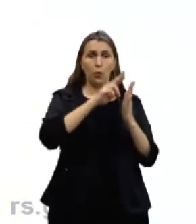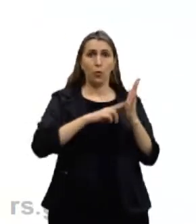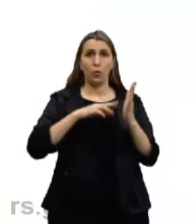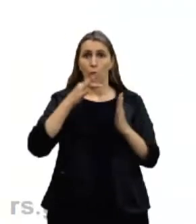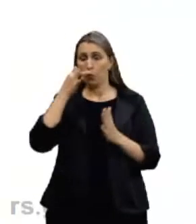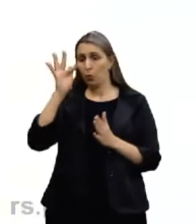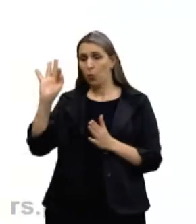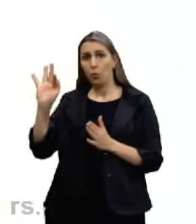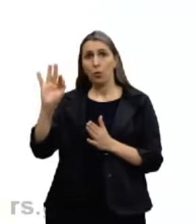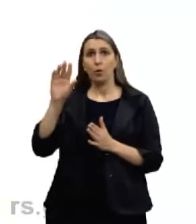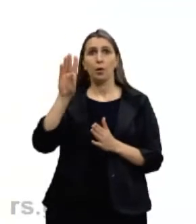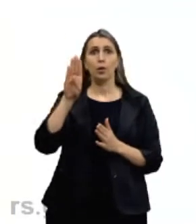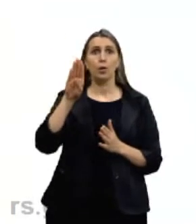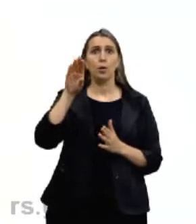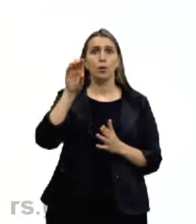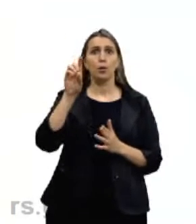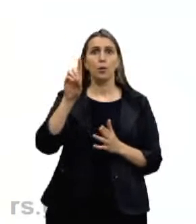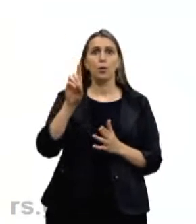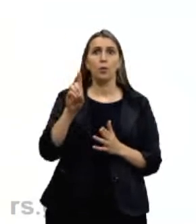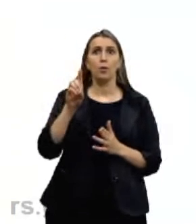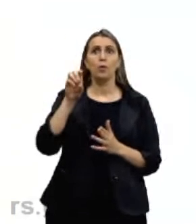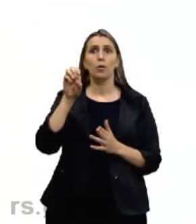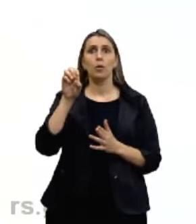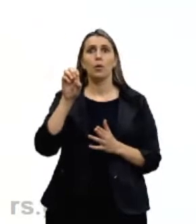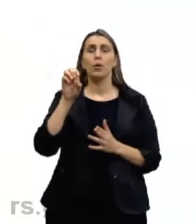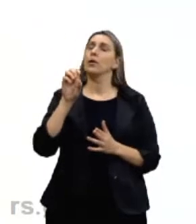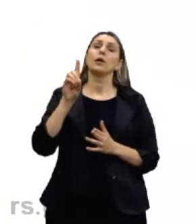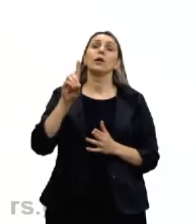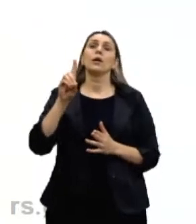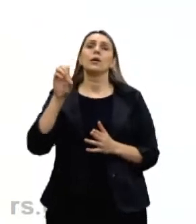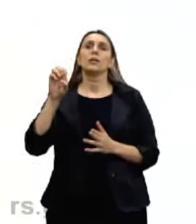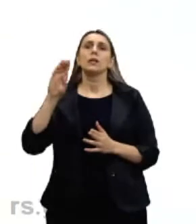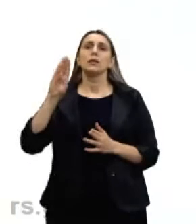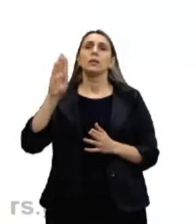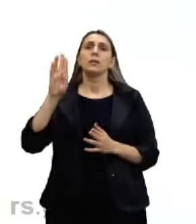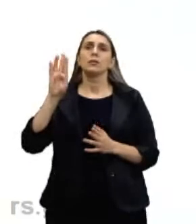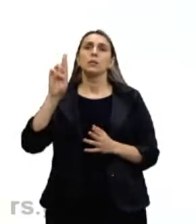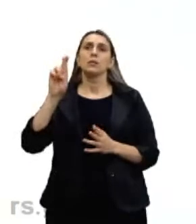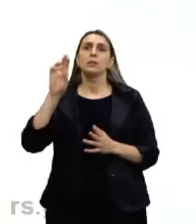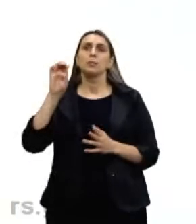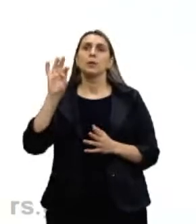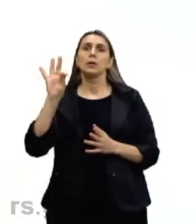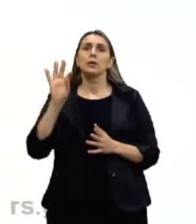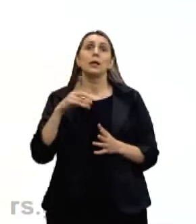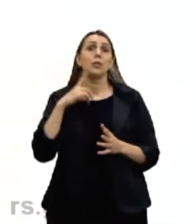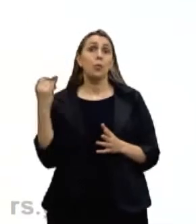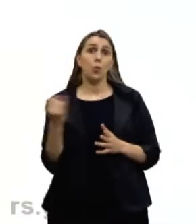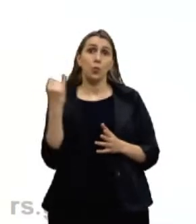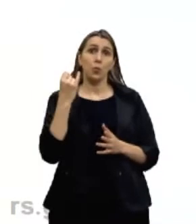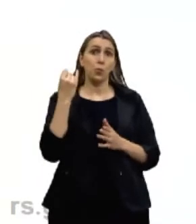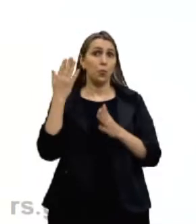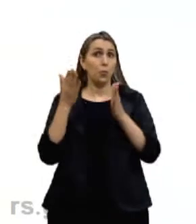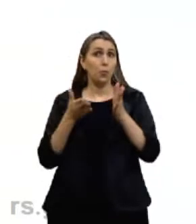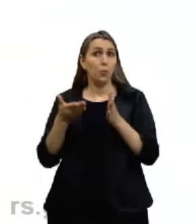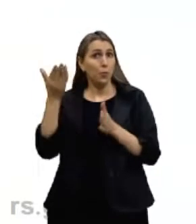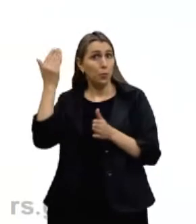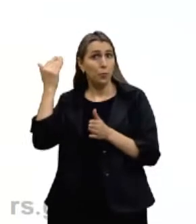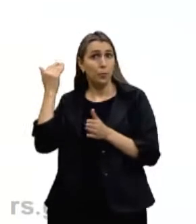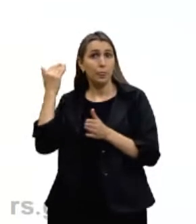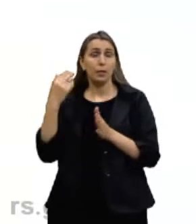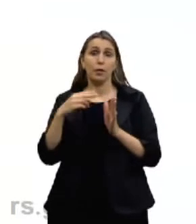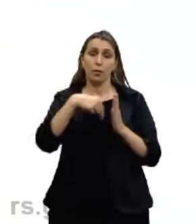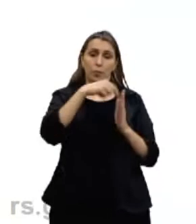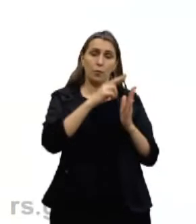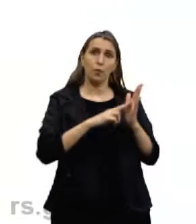e o de brecar ele é muito importante para Essa época porque o dedo ele vai fazer um